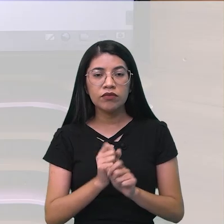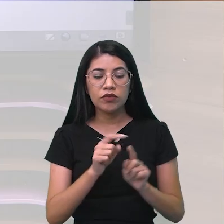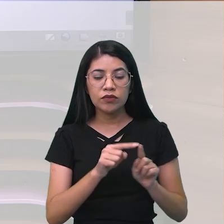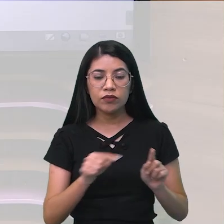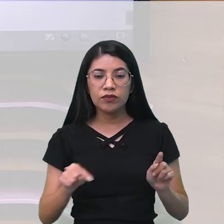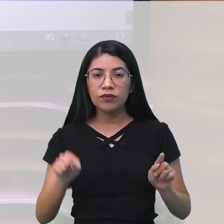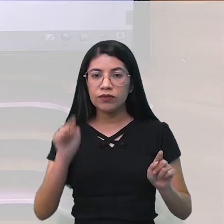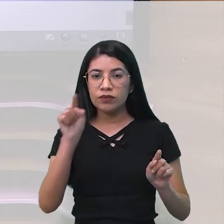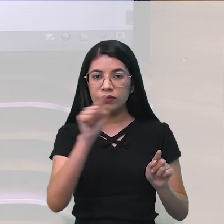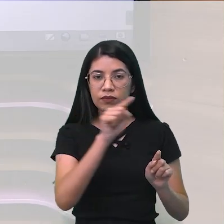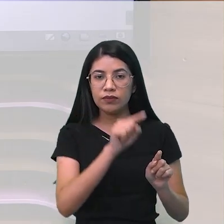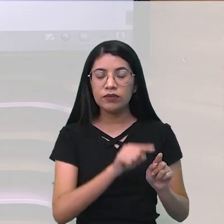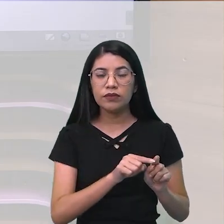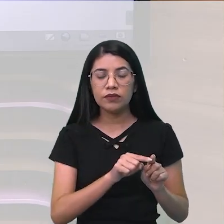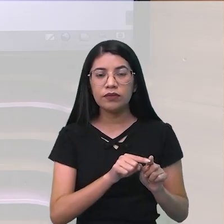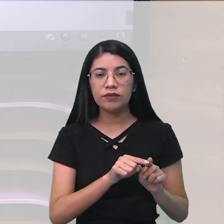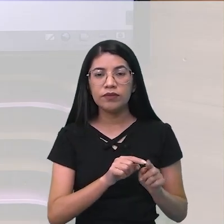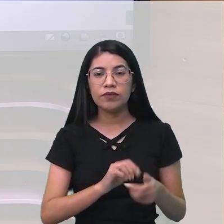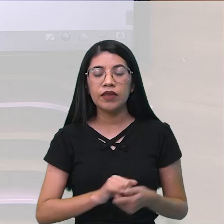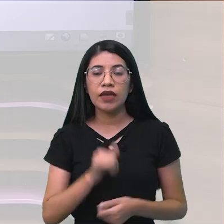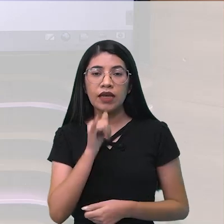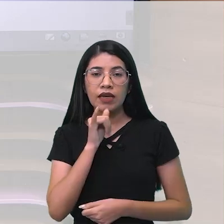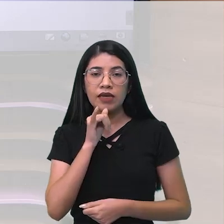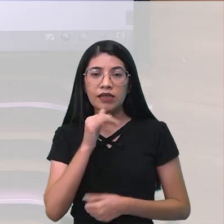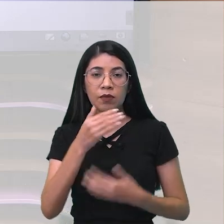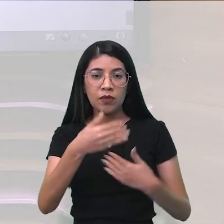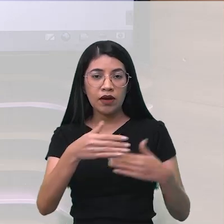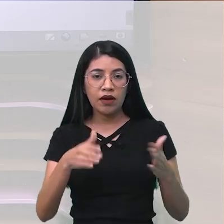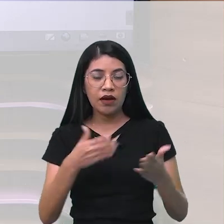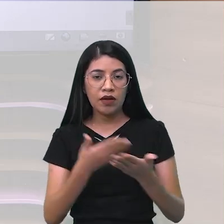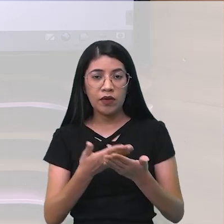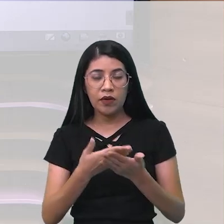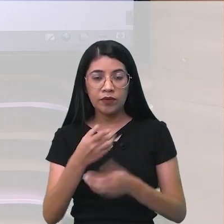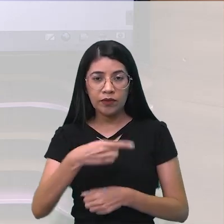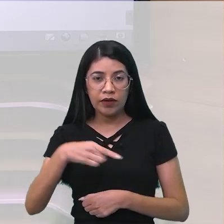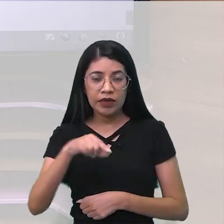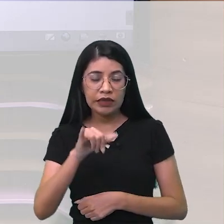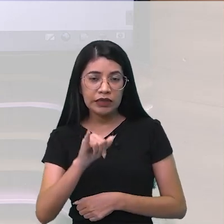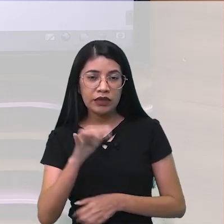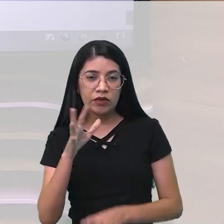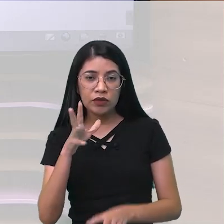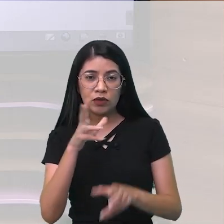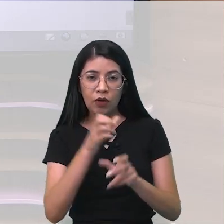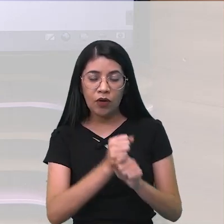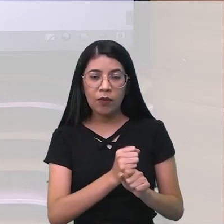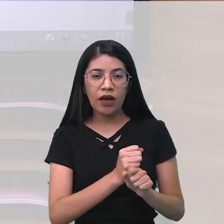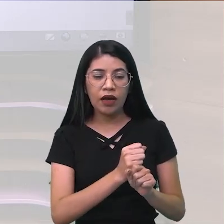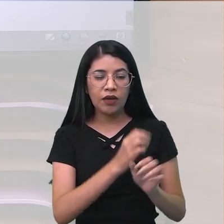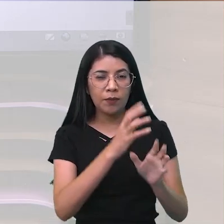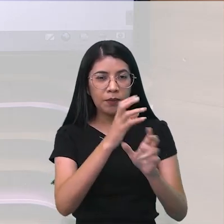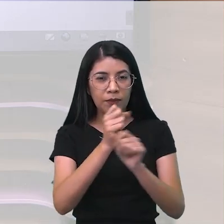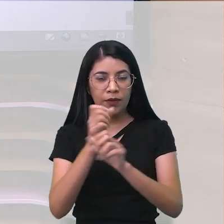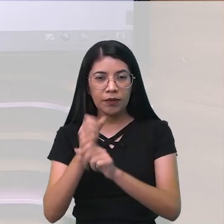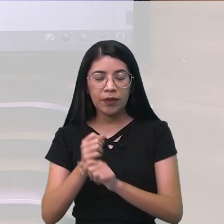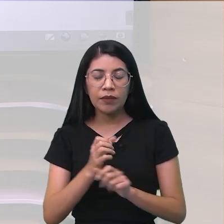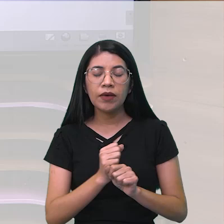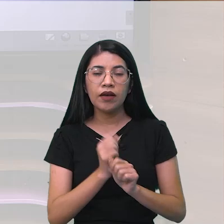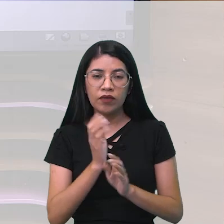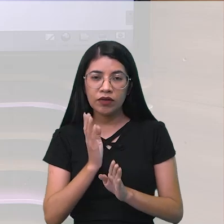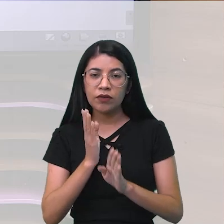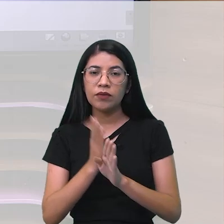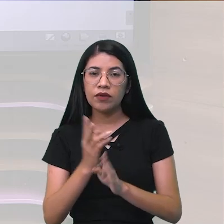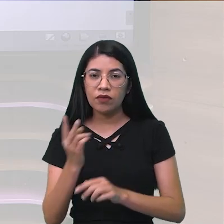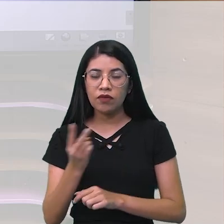de uma figura. A sala de aula de vocês, se você somar ali todos os lados dela, você vai chegar